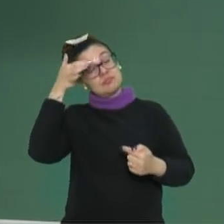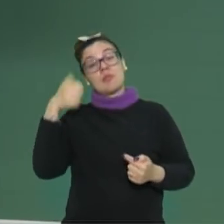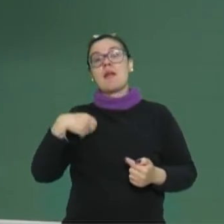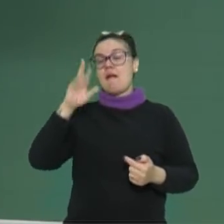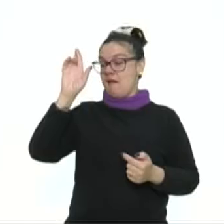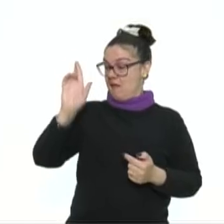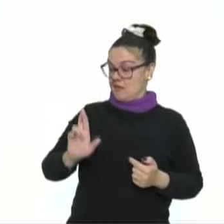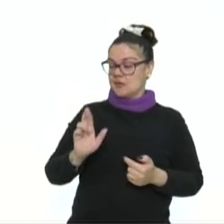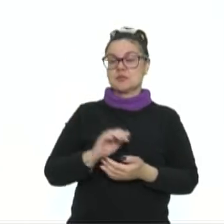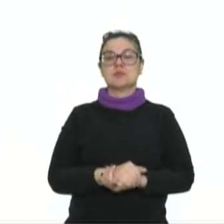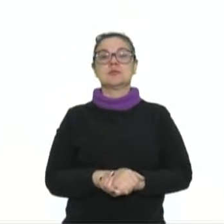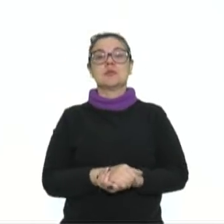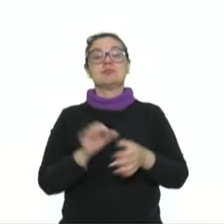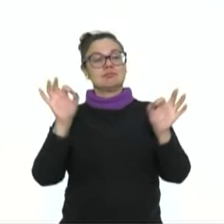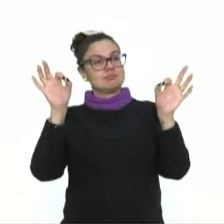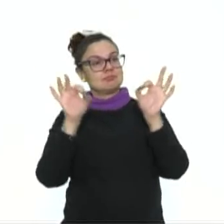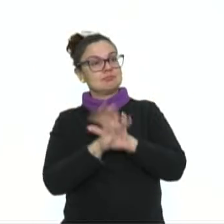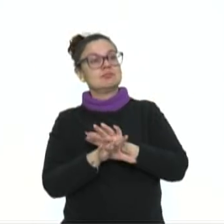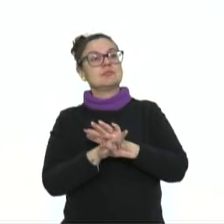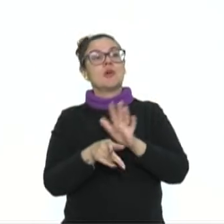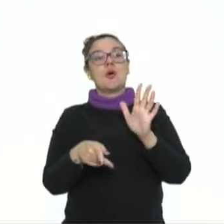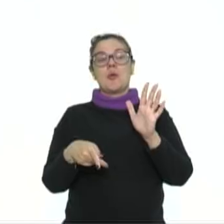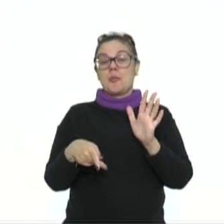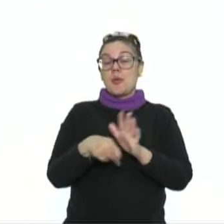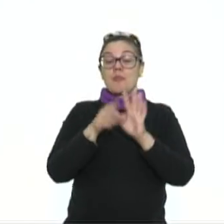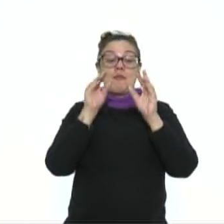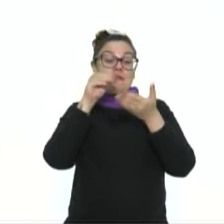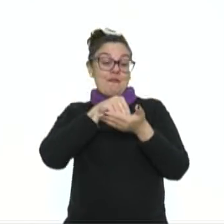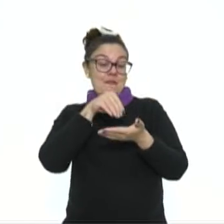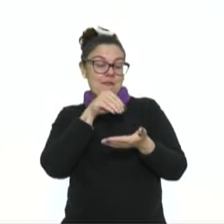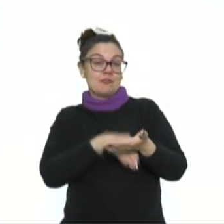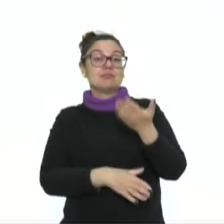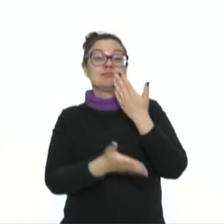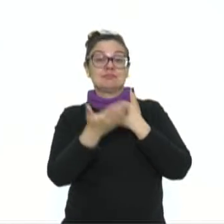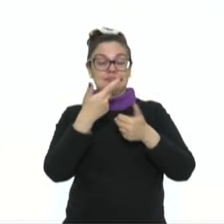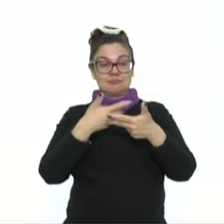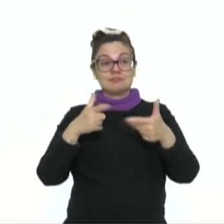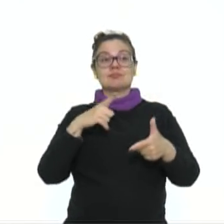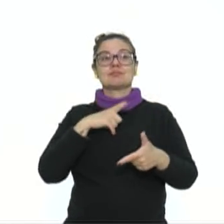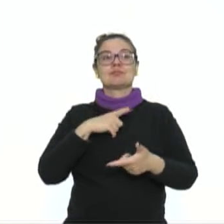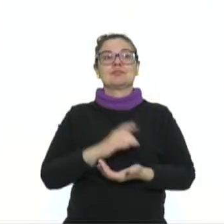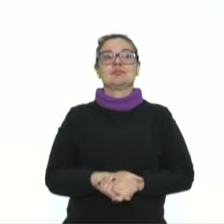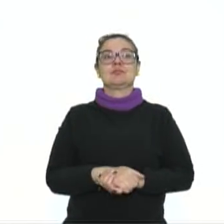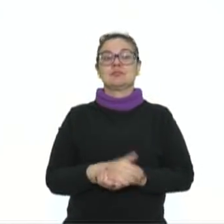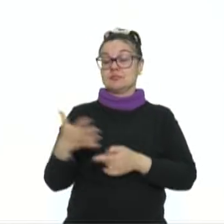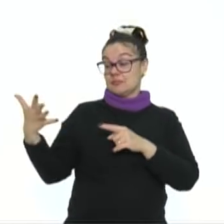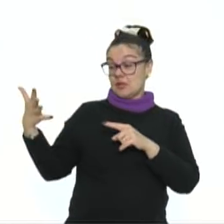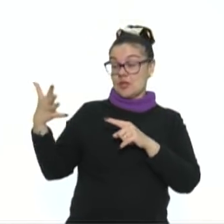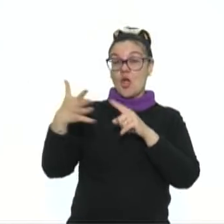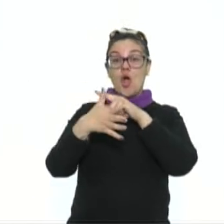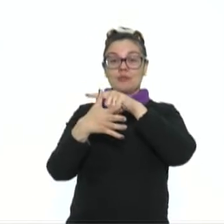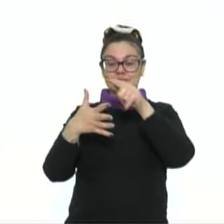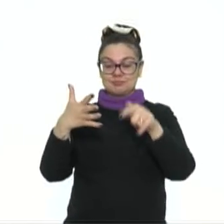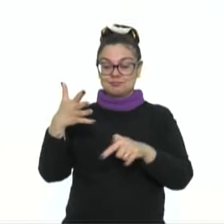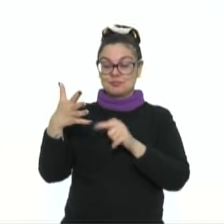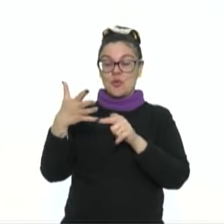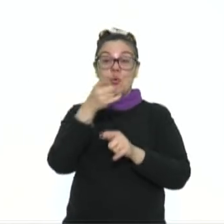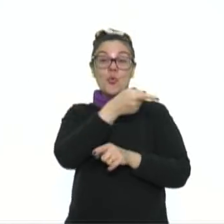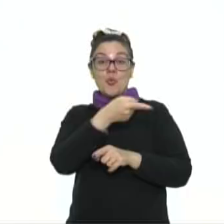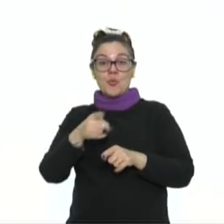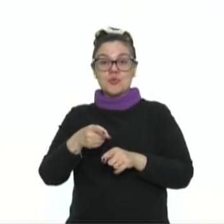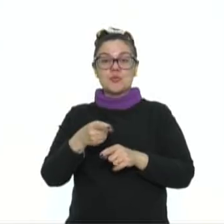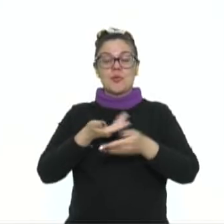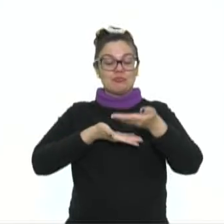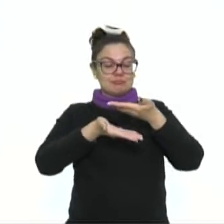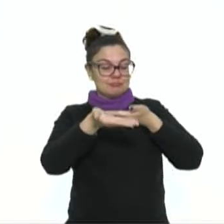racional, uma solução atualizada, dado a escassez de recursos que nós temos. O último que nós vamos ver aqui é esse. Trate toda